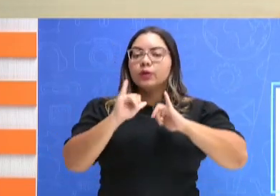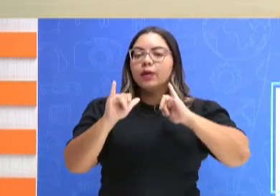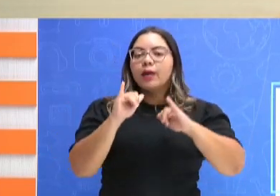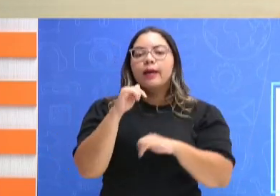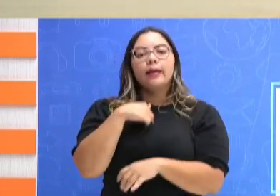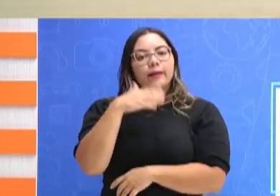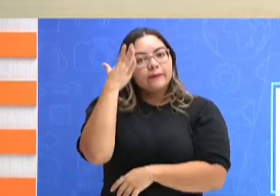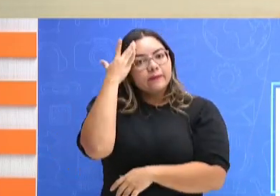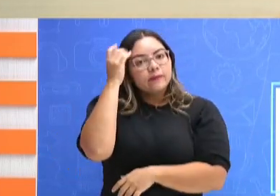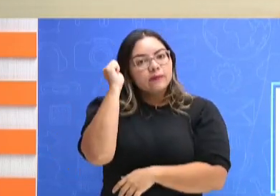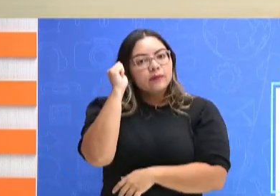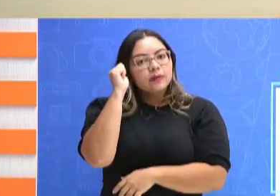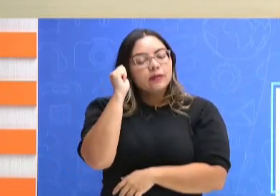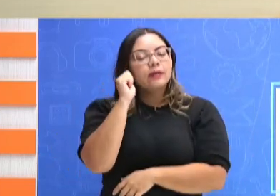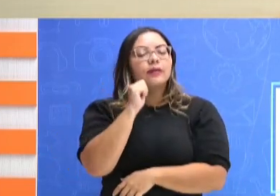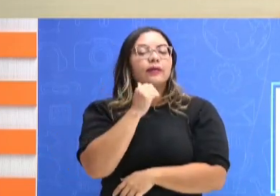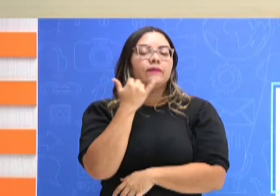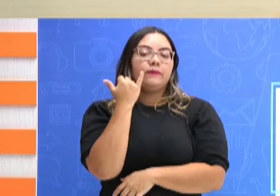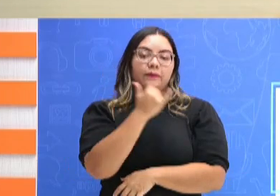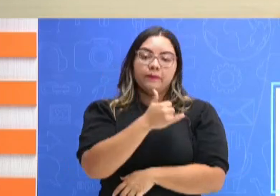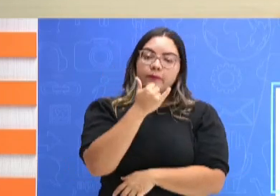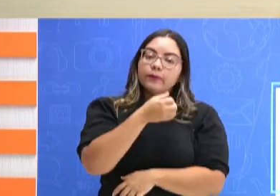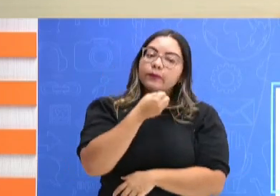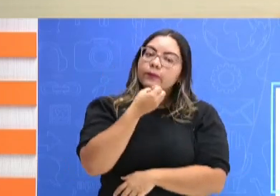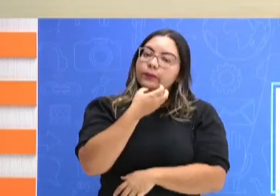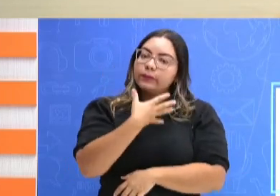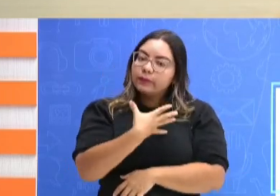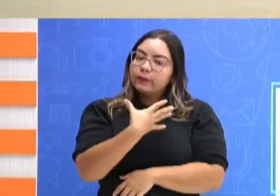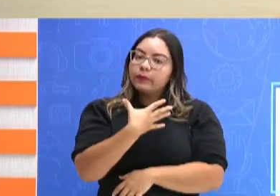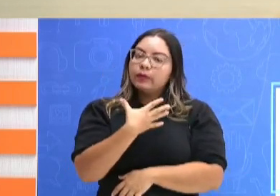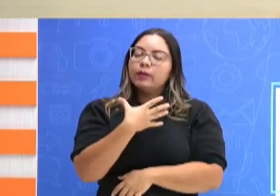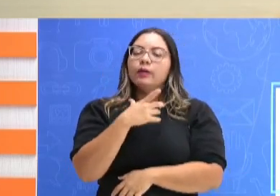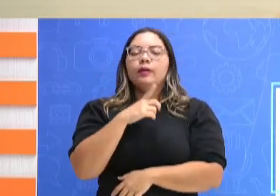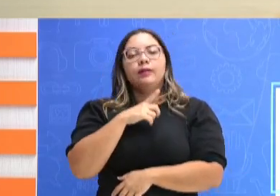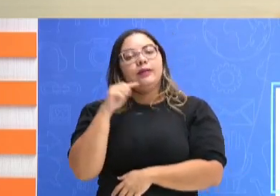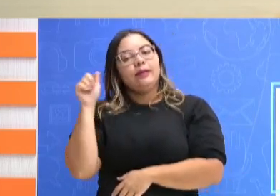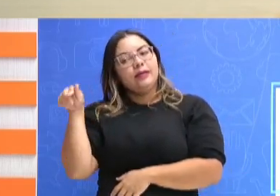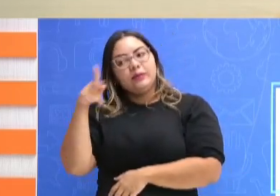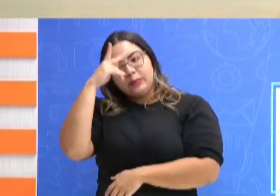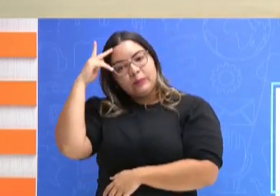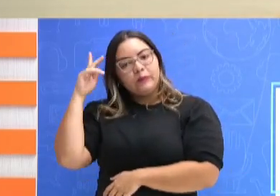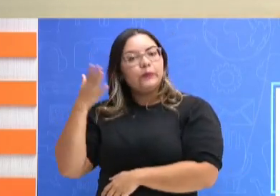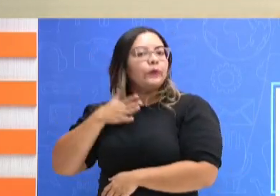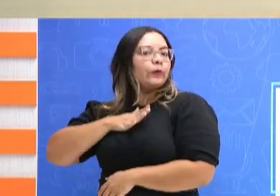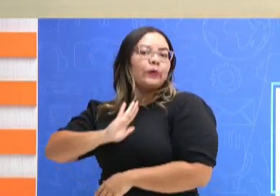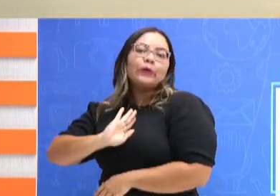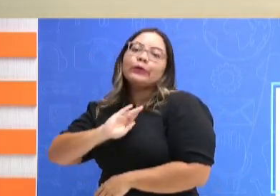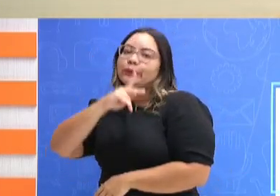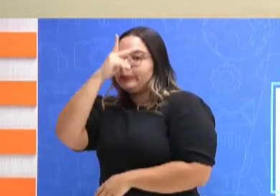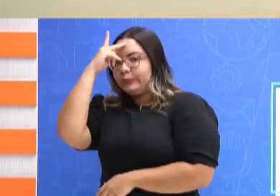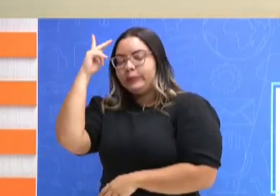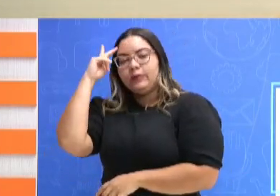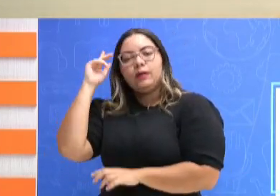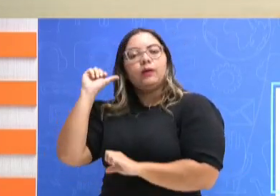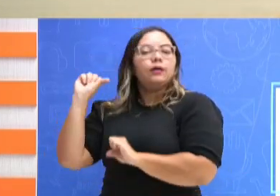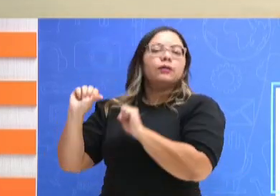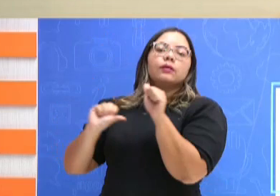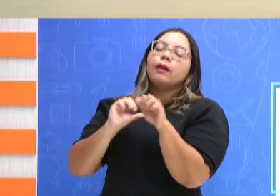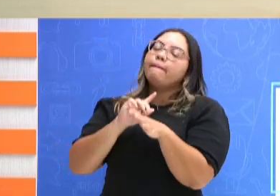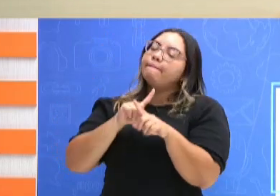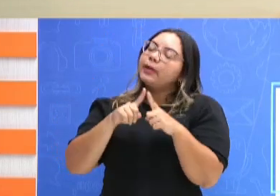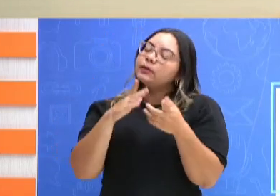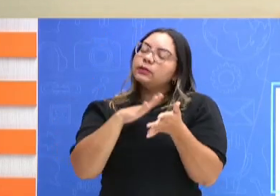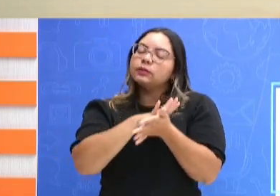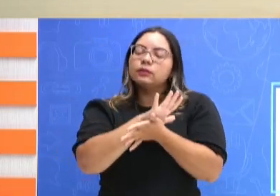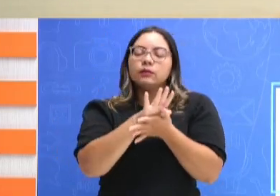embora eu saiba que as nossas notícias boas, a oposição vai tentar transformar em ruim, porque esse é o objetivo dele. Mas nada,